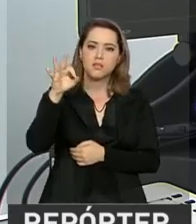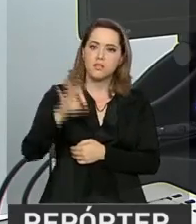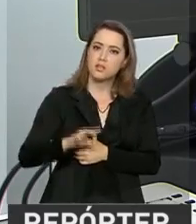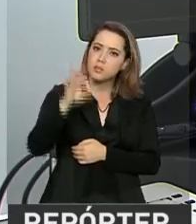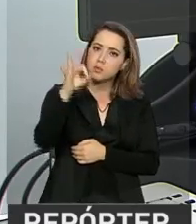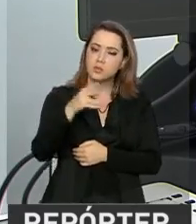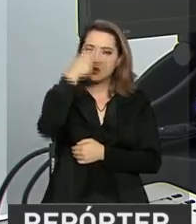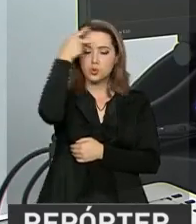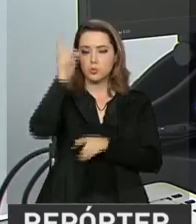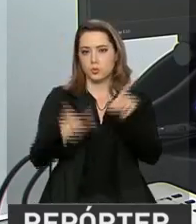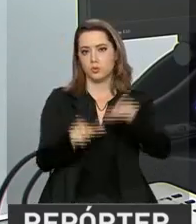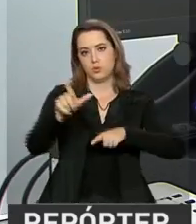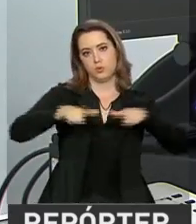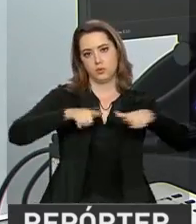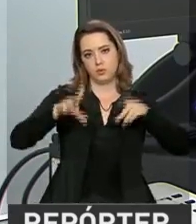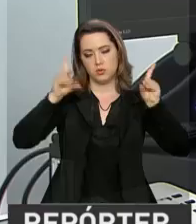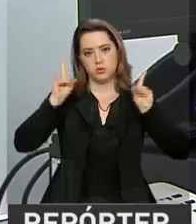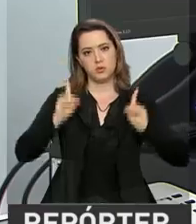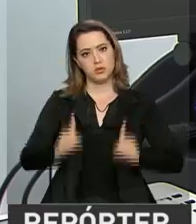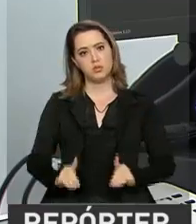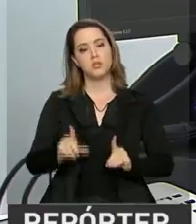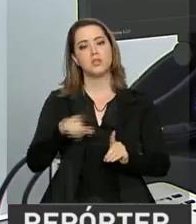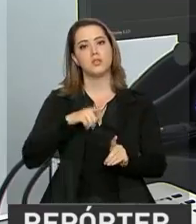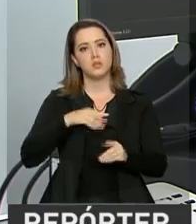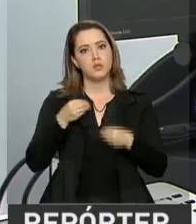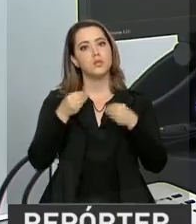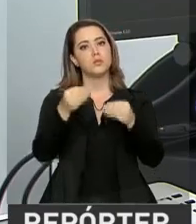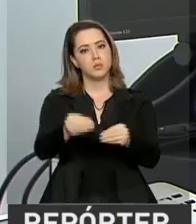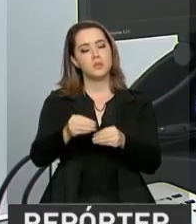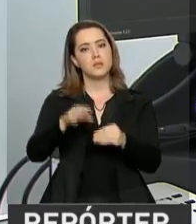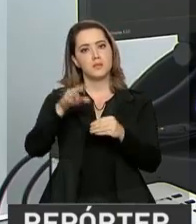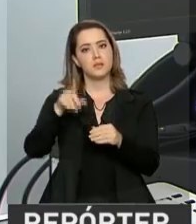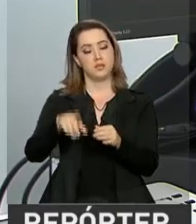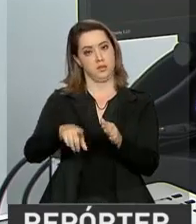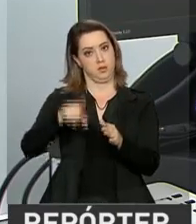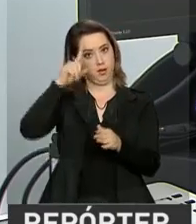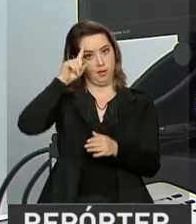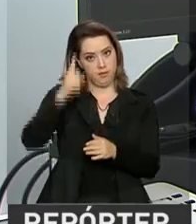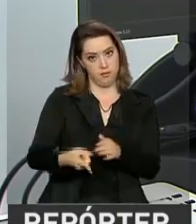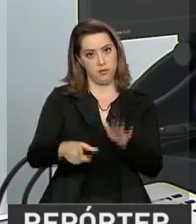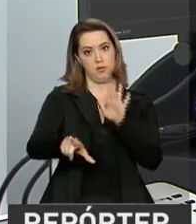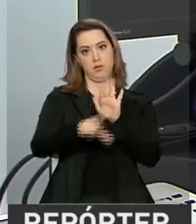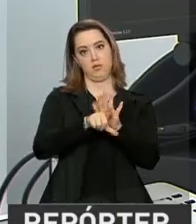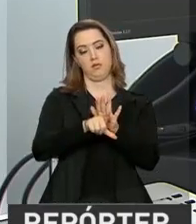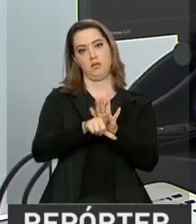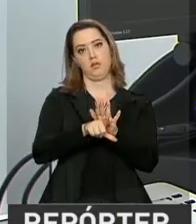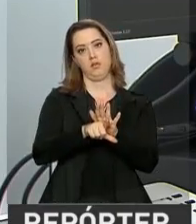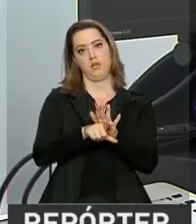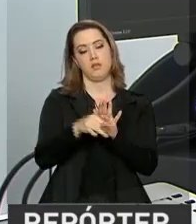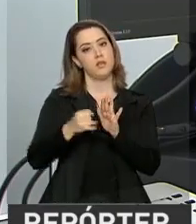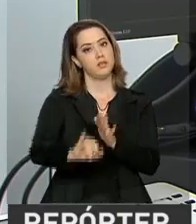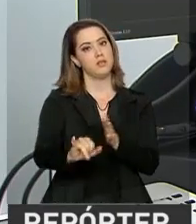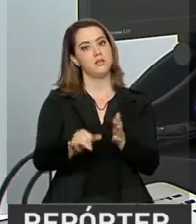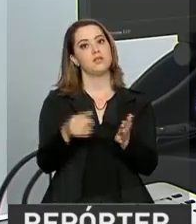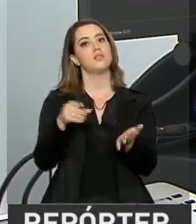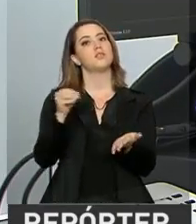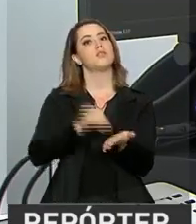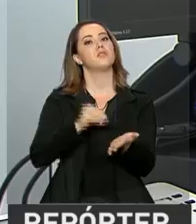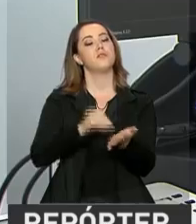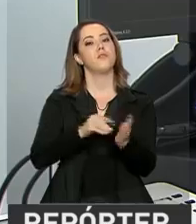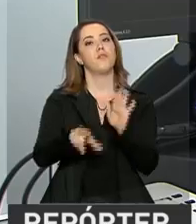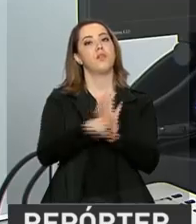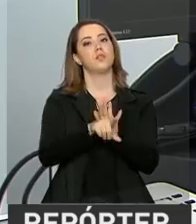trabalho estão em empresas de alguma forma obrigadas a contratar então sem a lei de cotas não há emprego para pessoas com